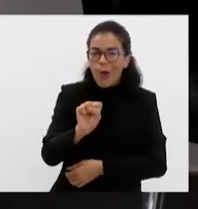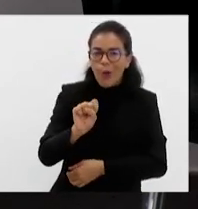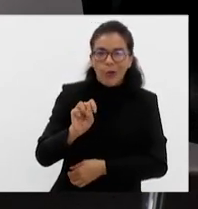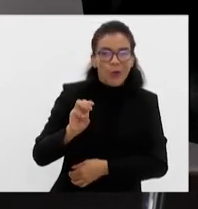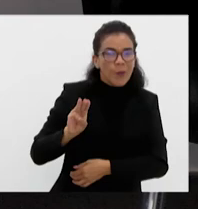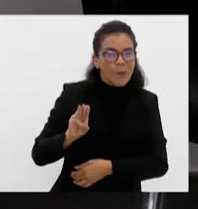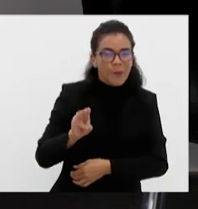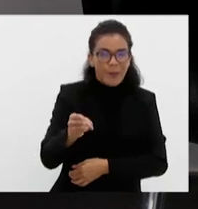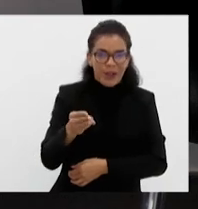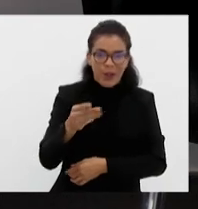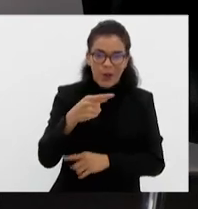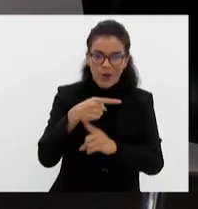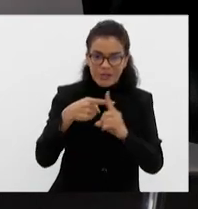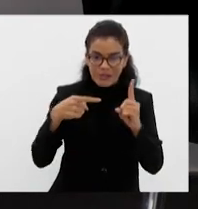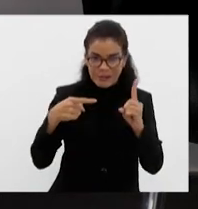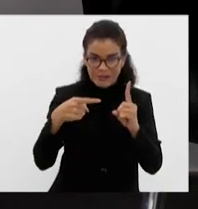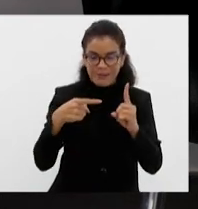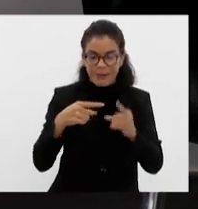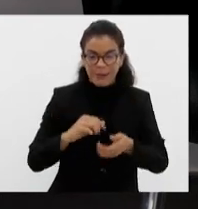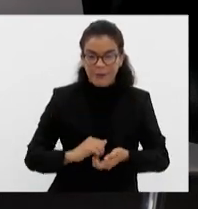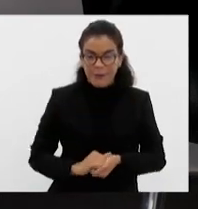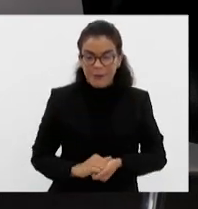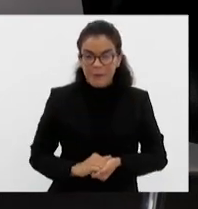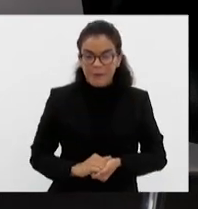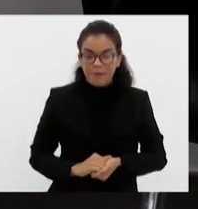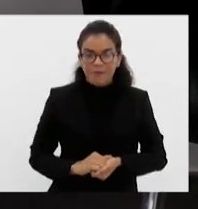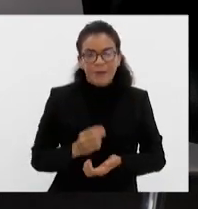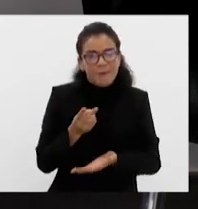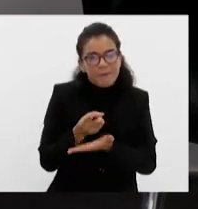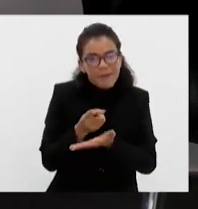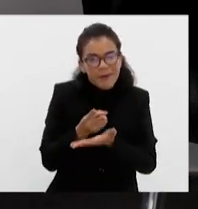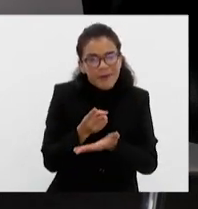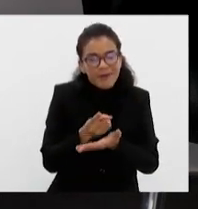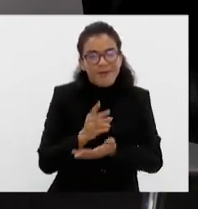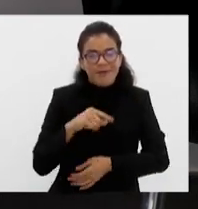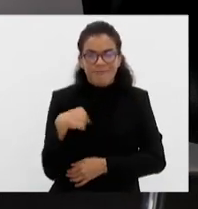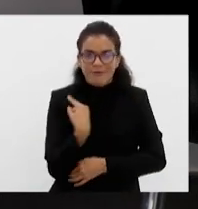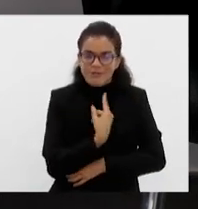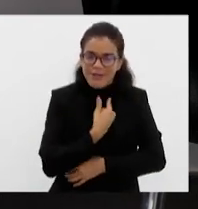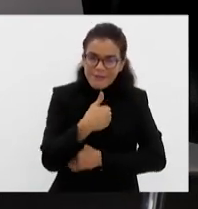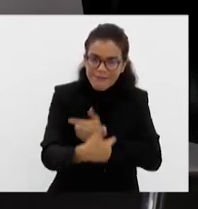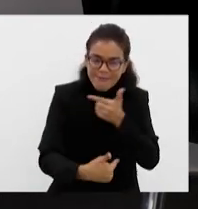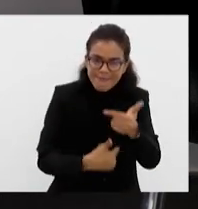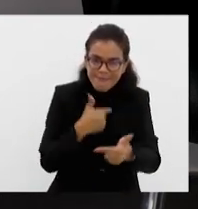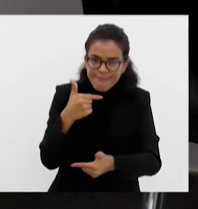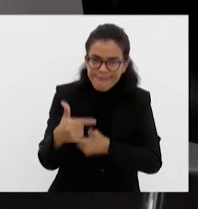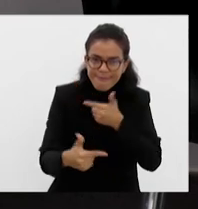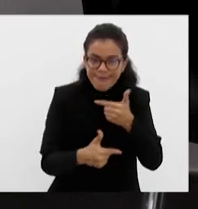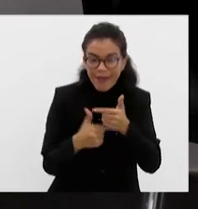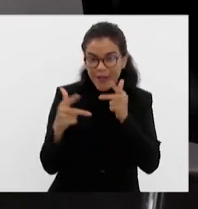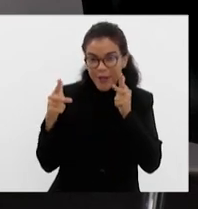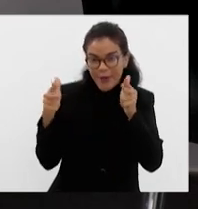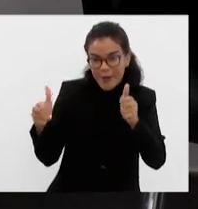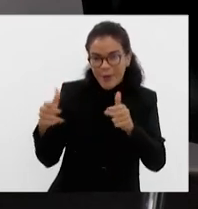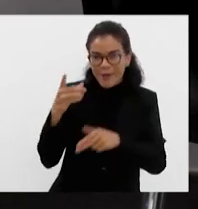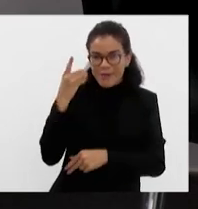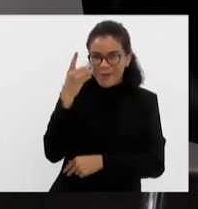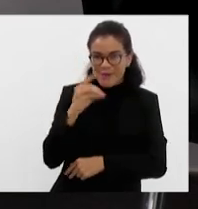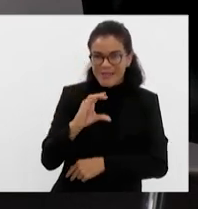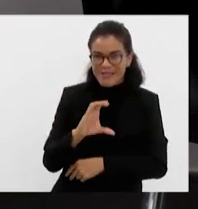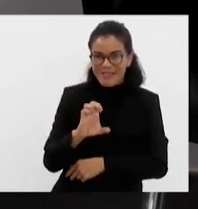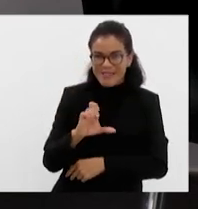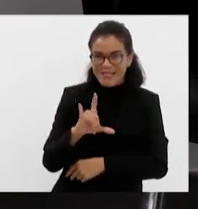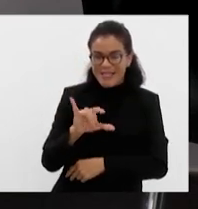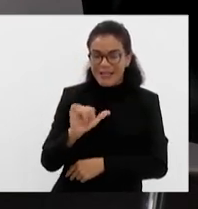e meio. Por mais que a gente queira, e eu também quero, igual o deputado Célio Jordão,